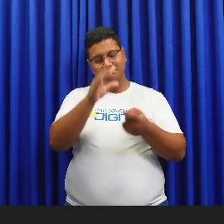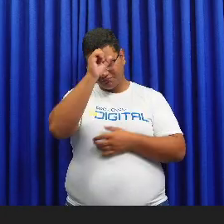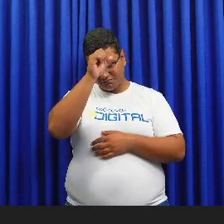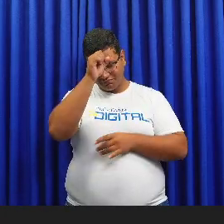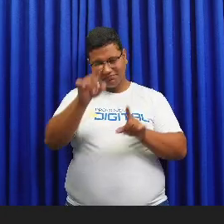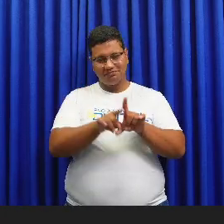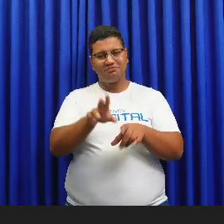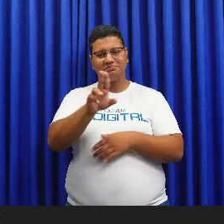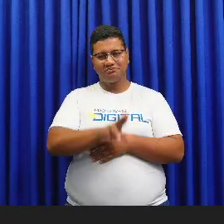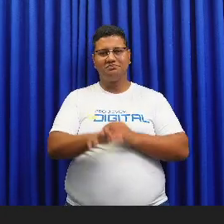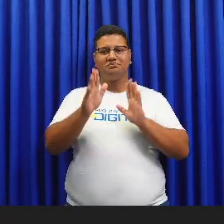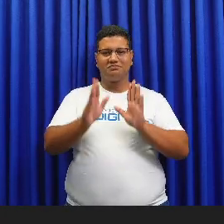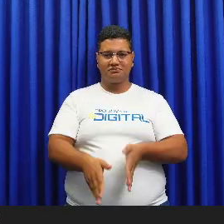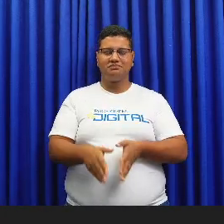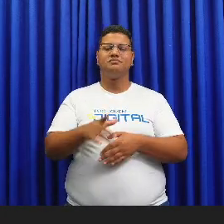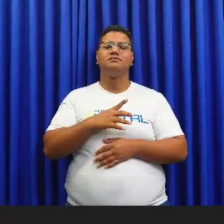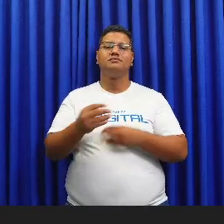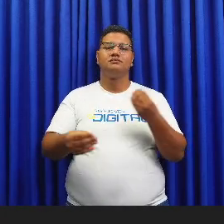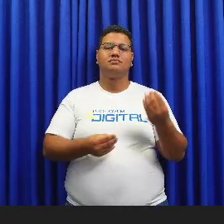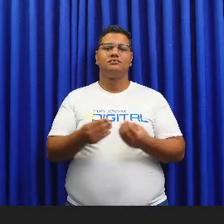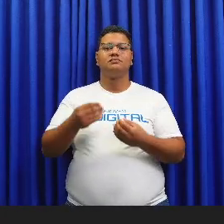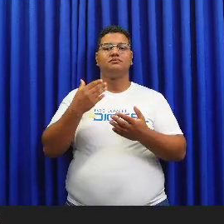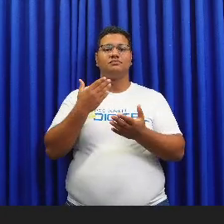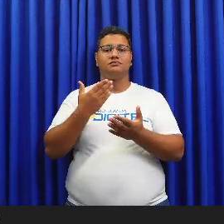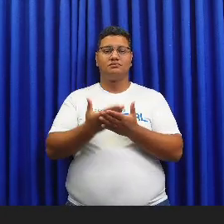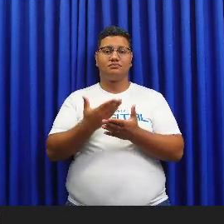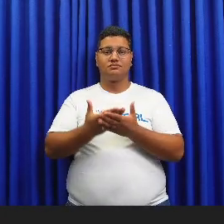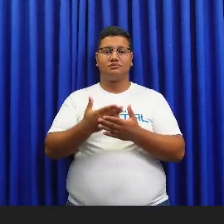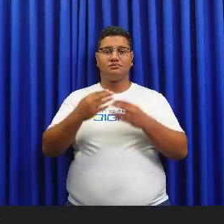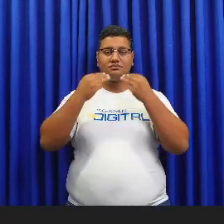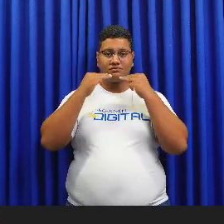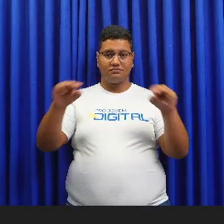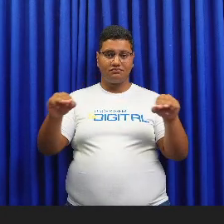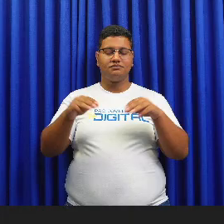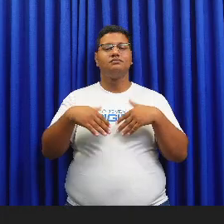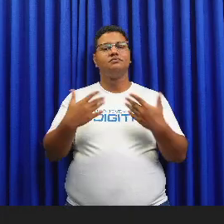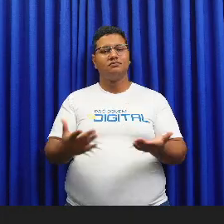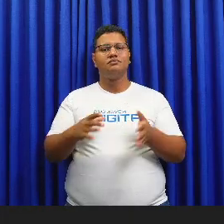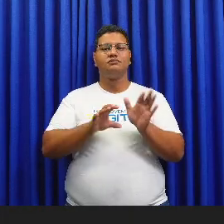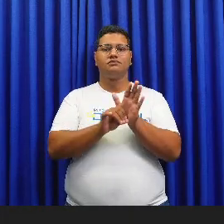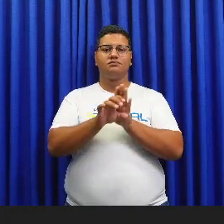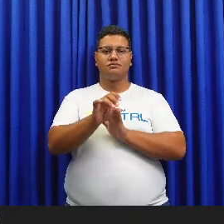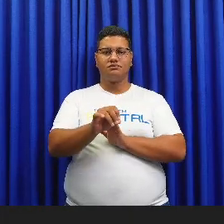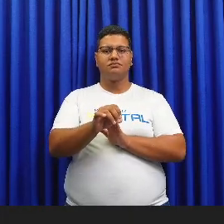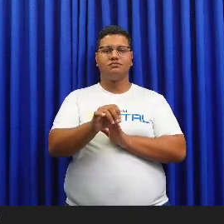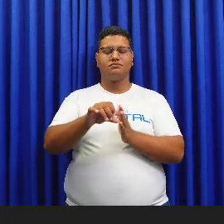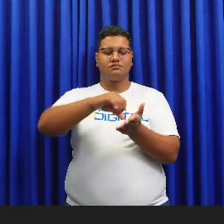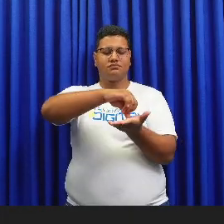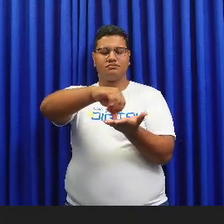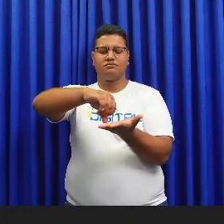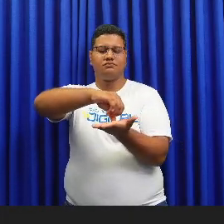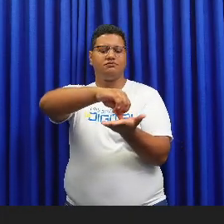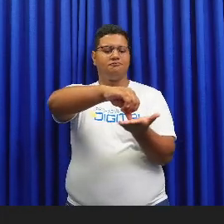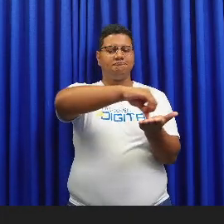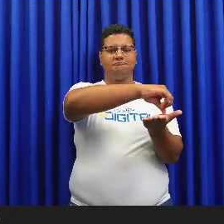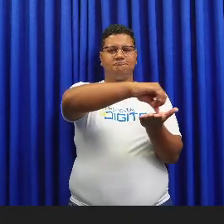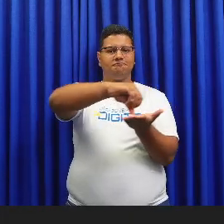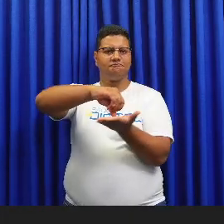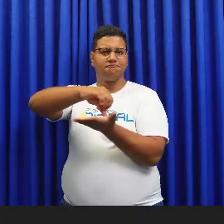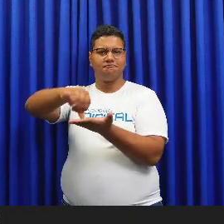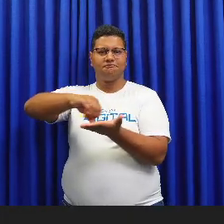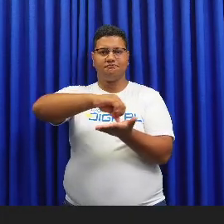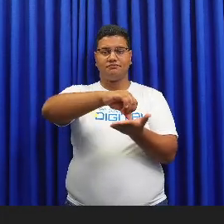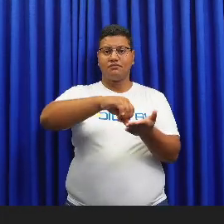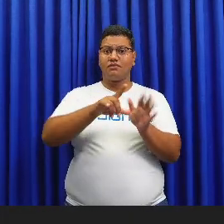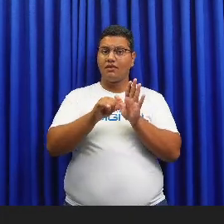aprendeu a utilizar ela lá nas aulas de marketing, beleza? Tem o Google Maps para você aprender a se localizar, não